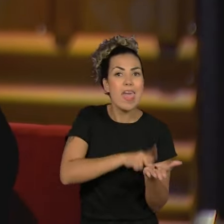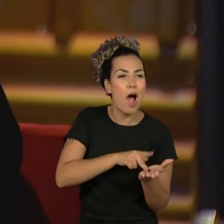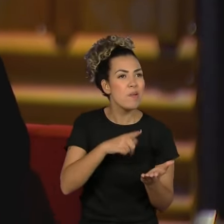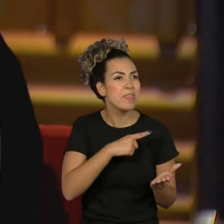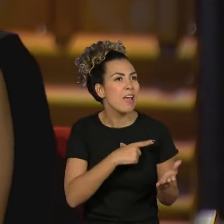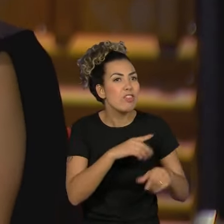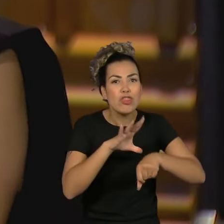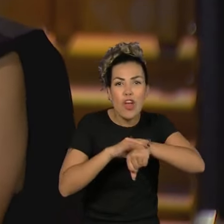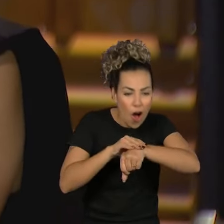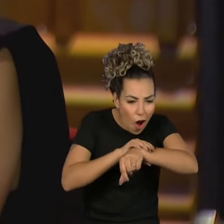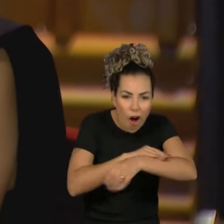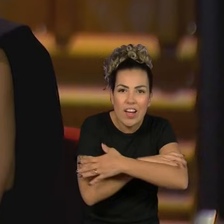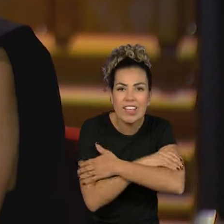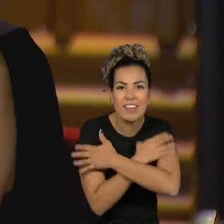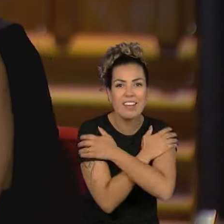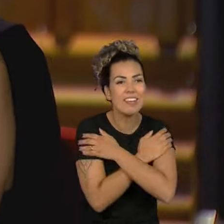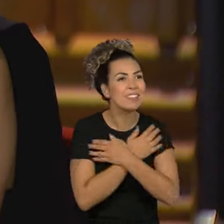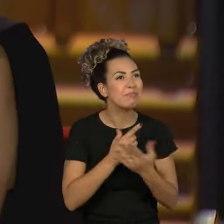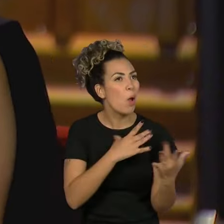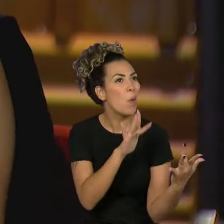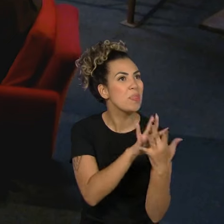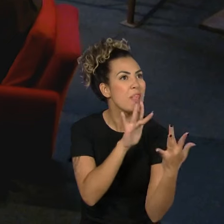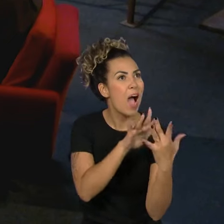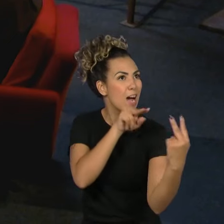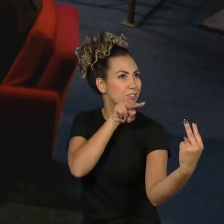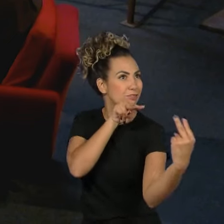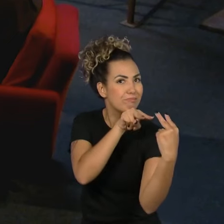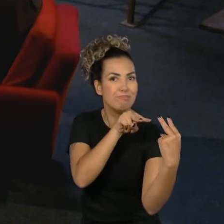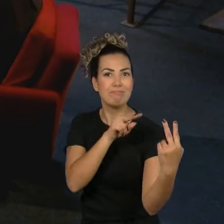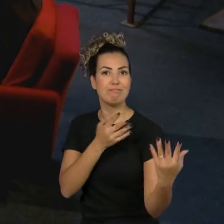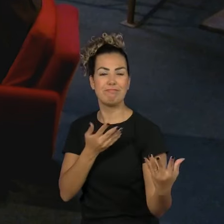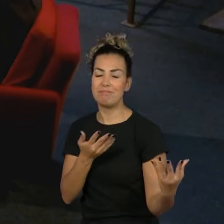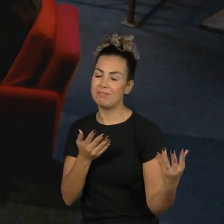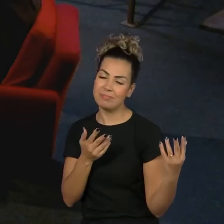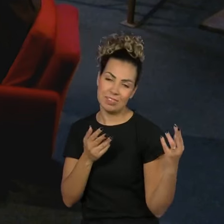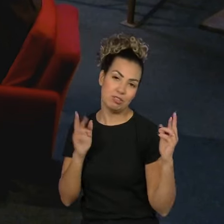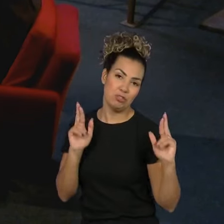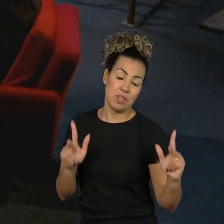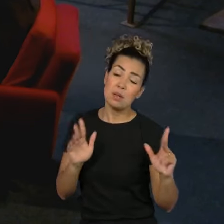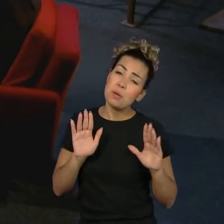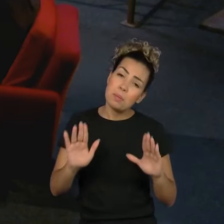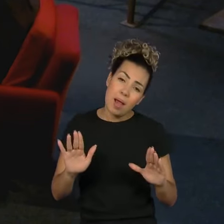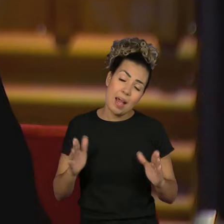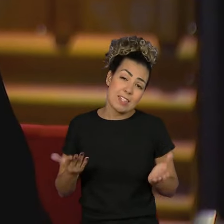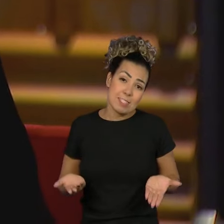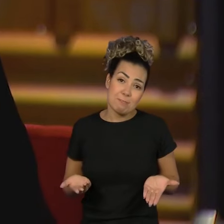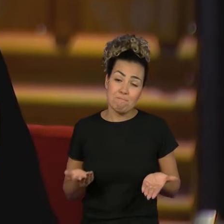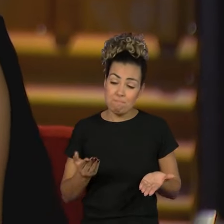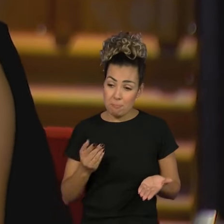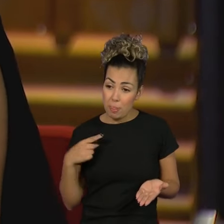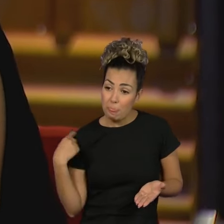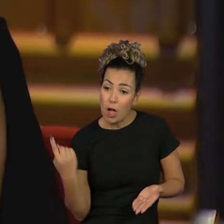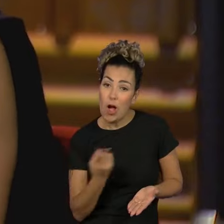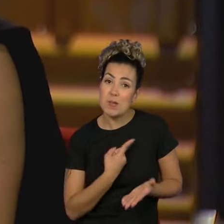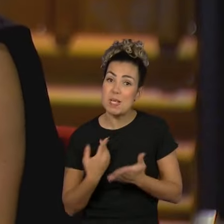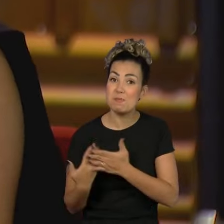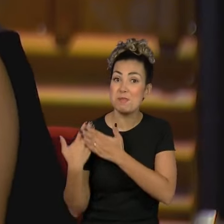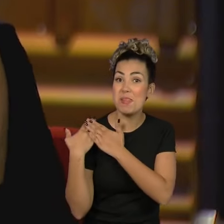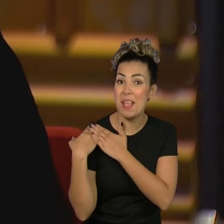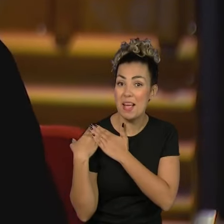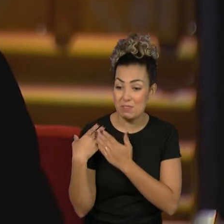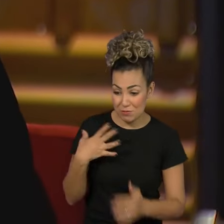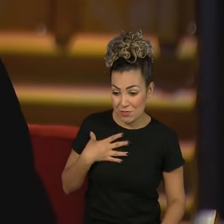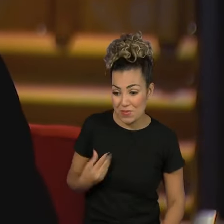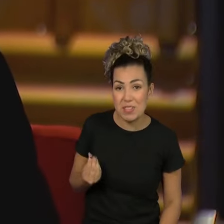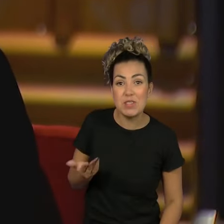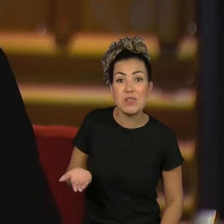na fala Olho no olho então só que nós somos responsáveis por quem nós que temos filhos somos